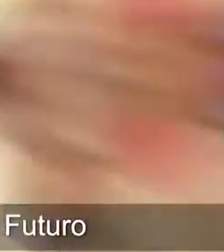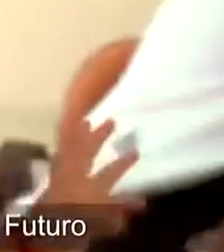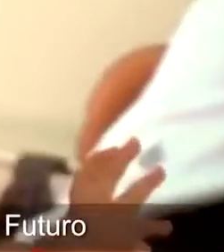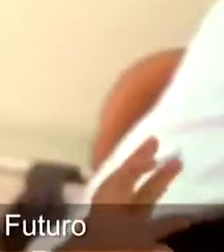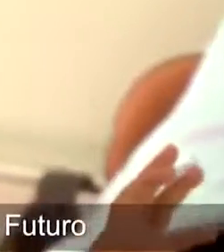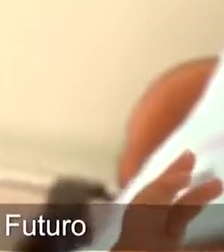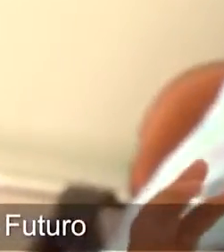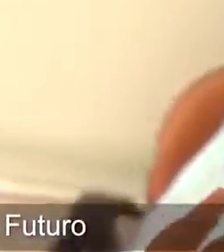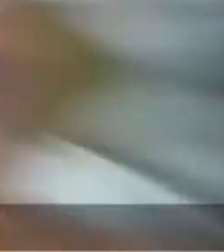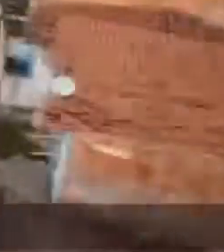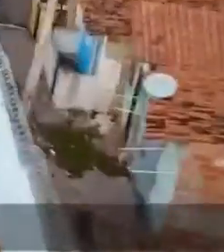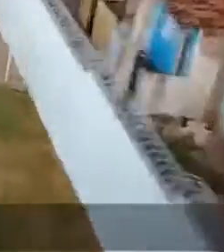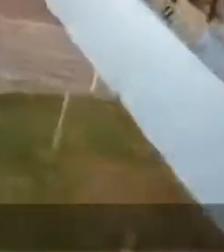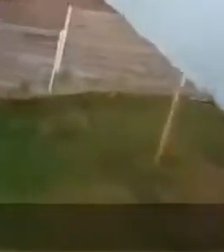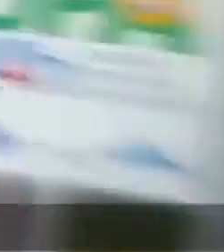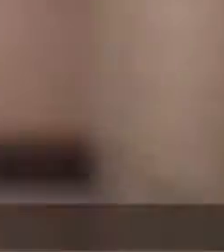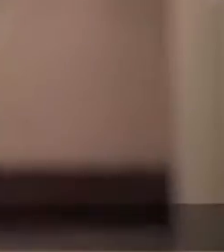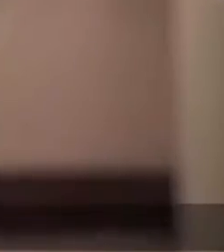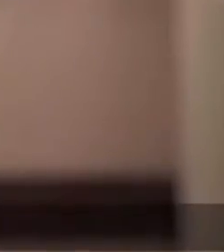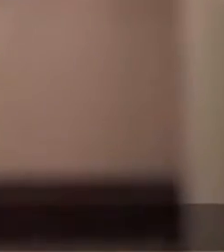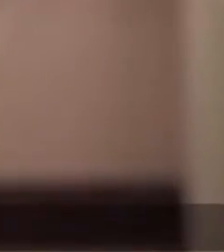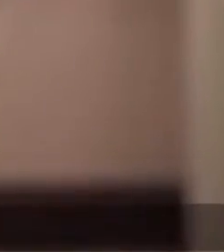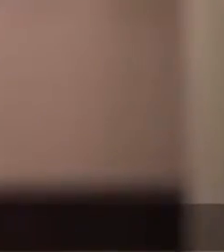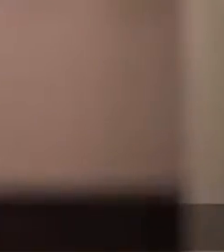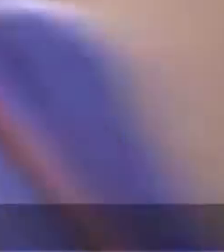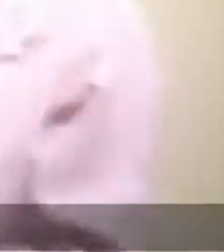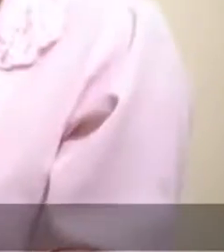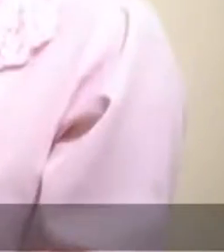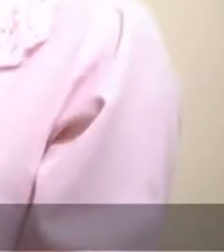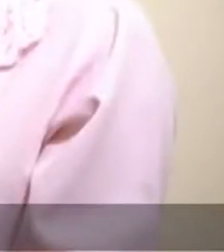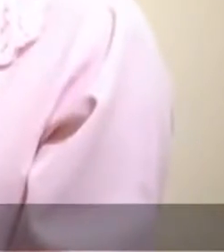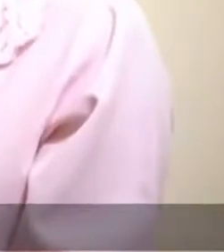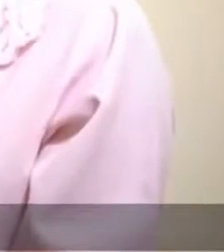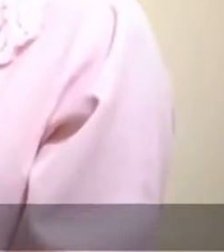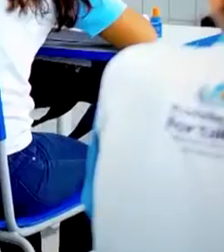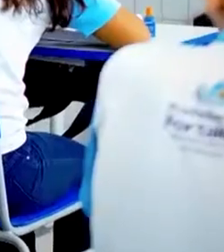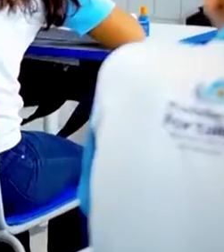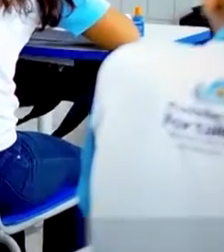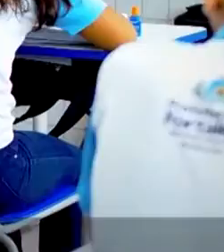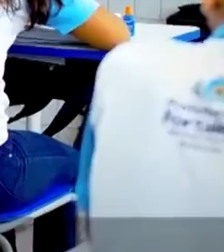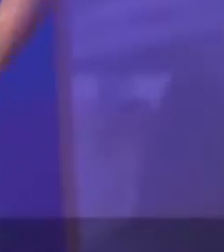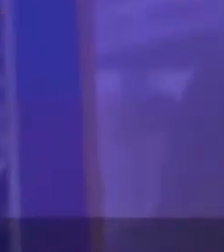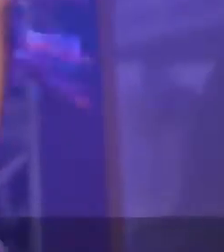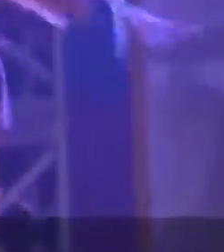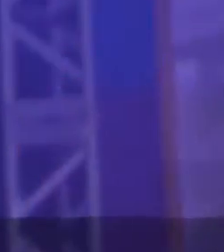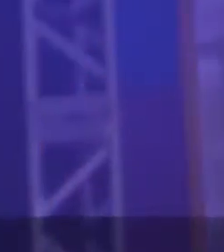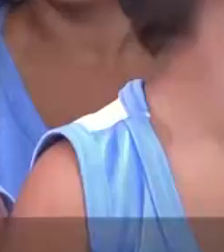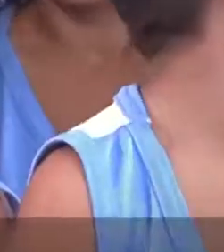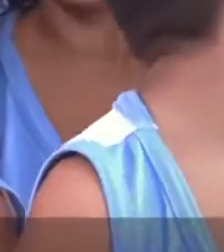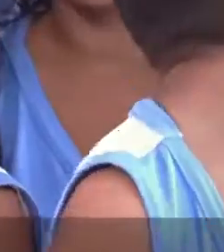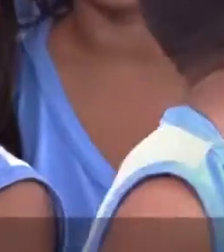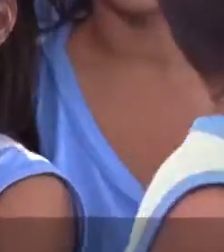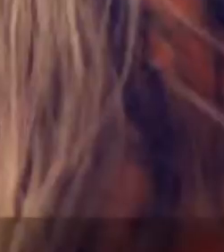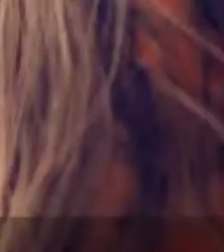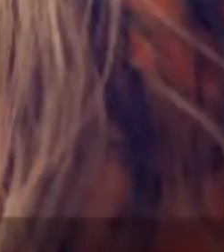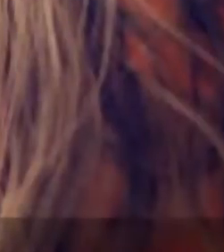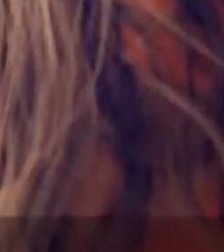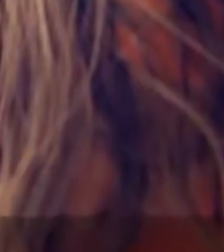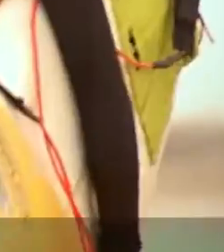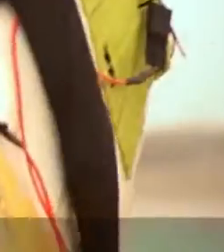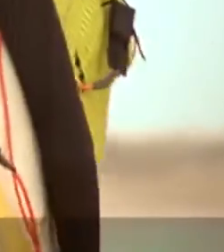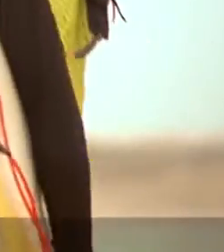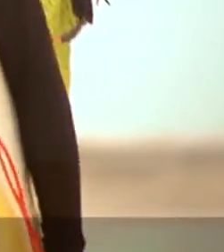que avança rumo ao futuro, é a gente que faz. Bem-vindos a um novo ano. A Prefeitura investe no social